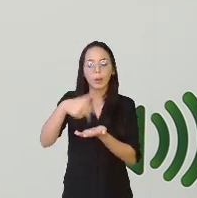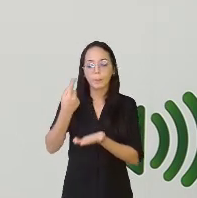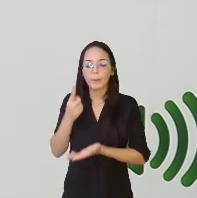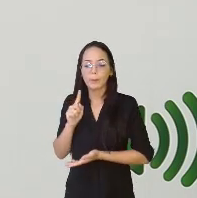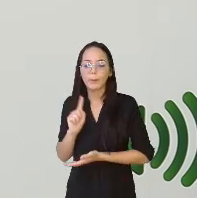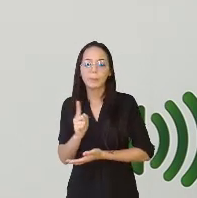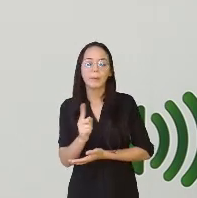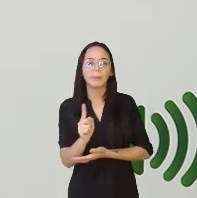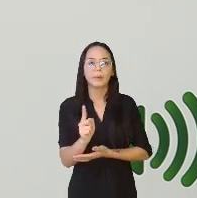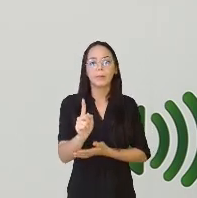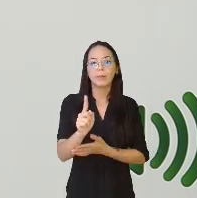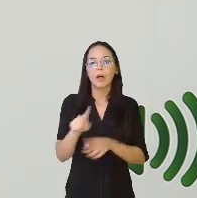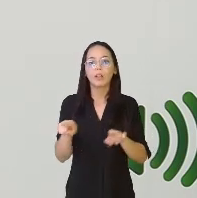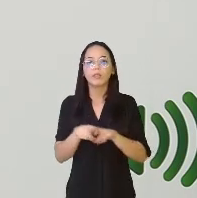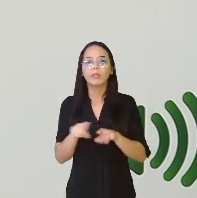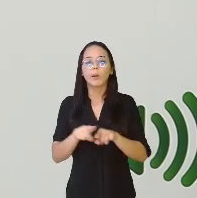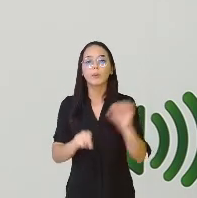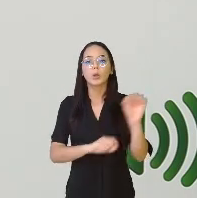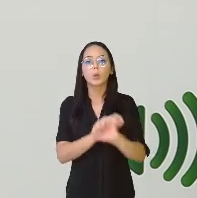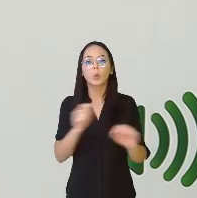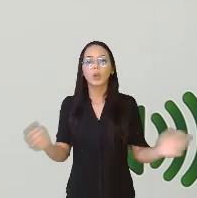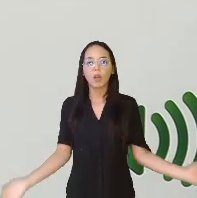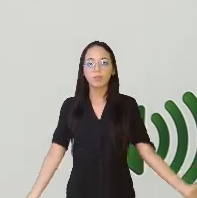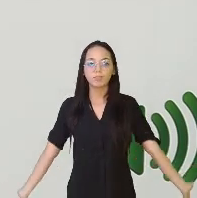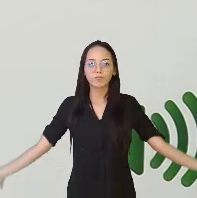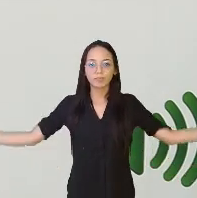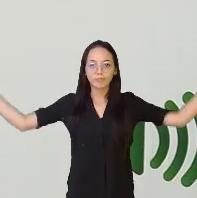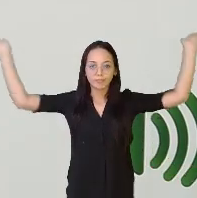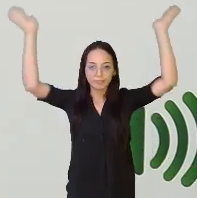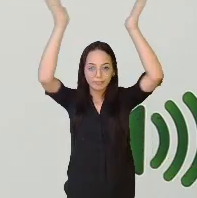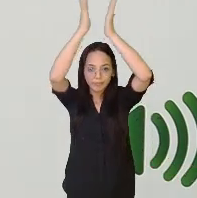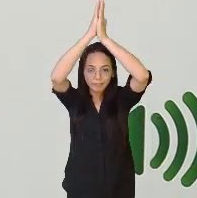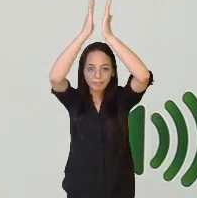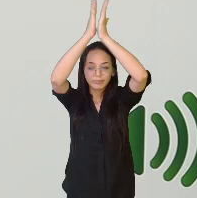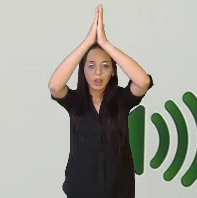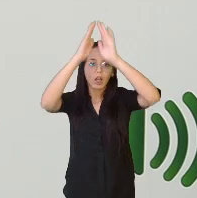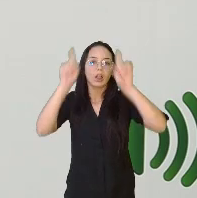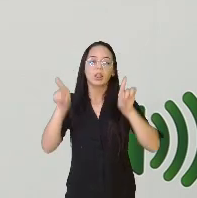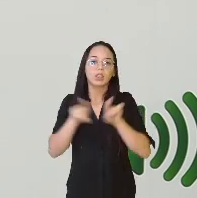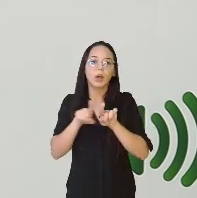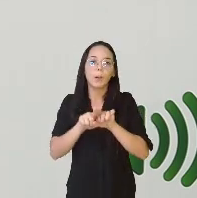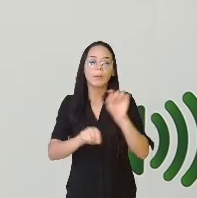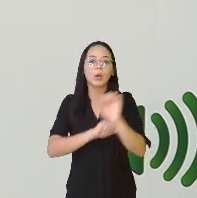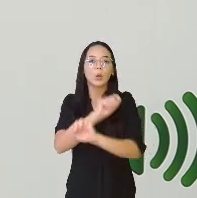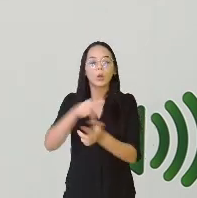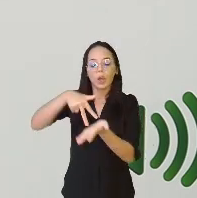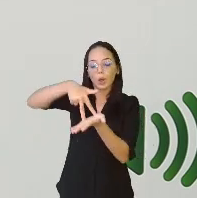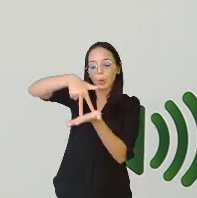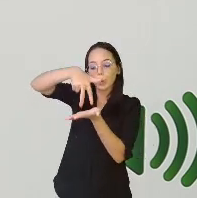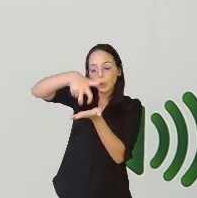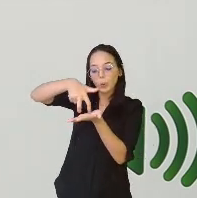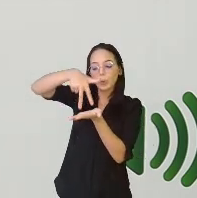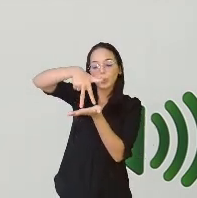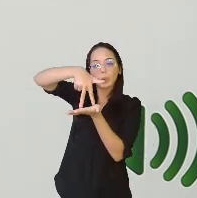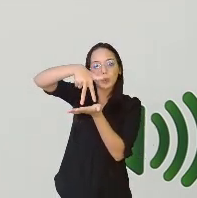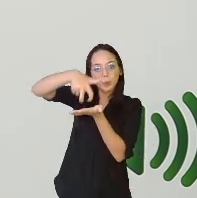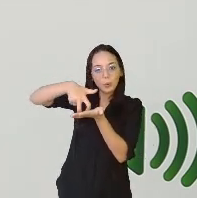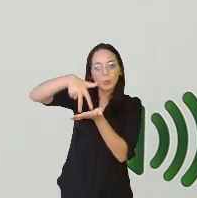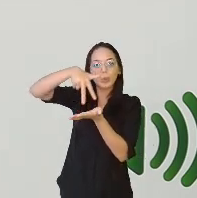que faz a gente levantar as mãos, levantar as pernas,